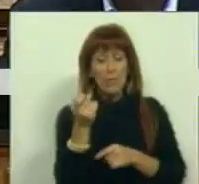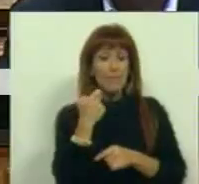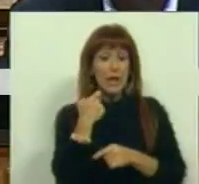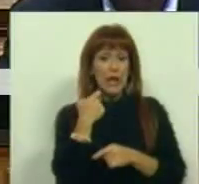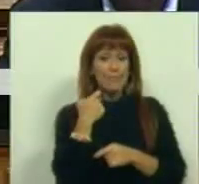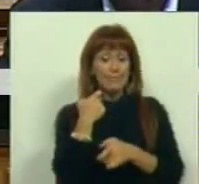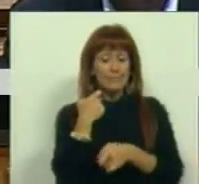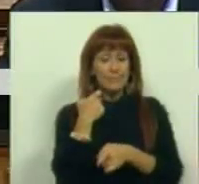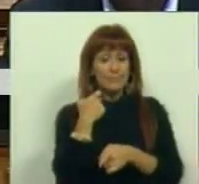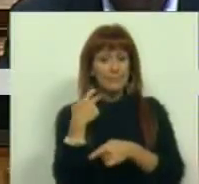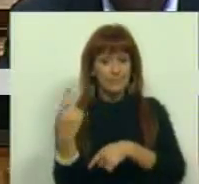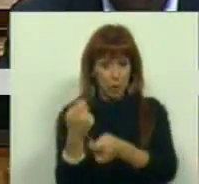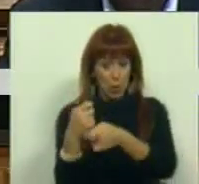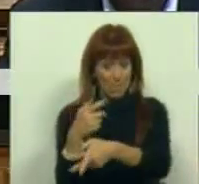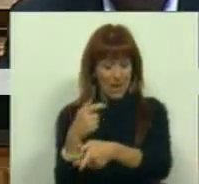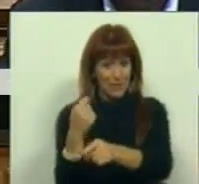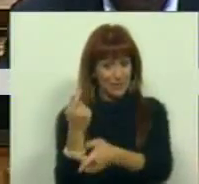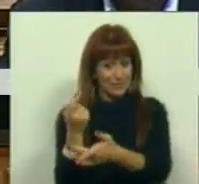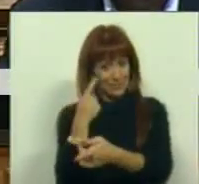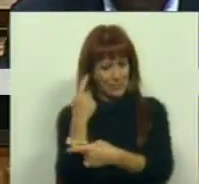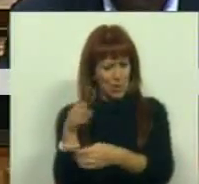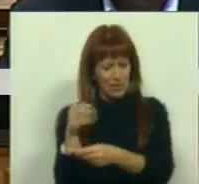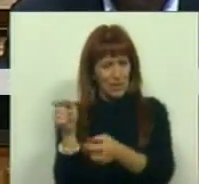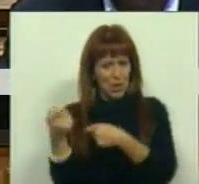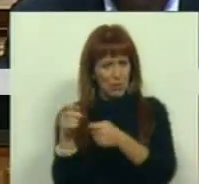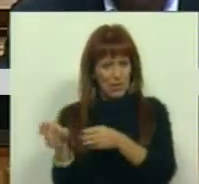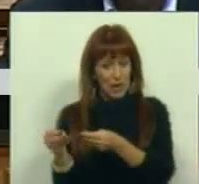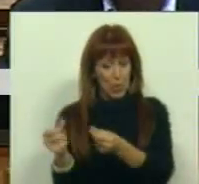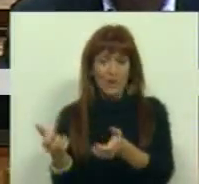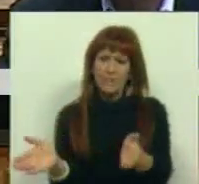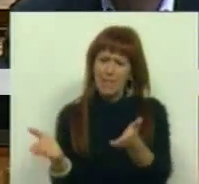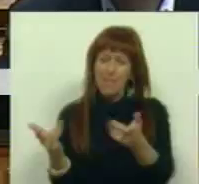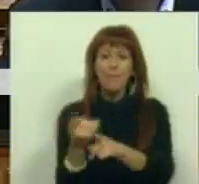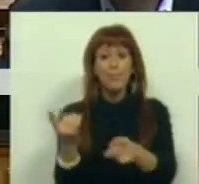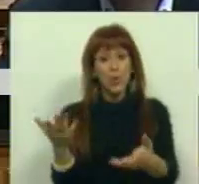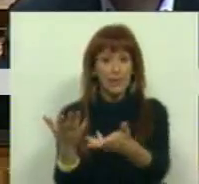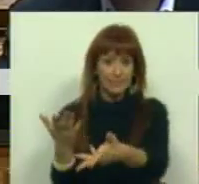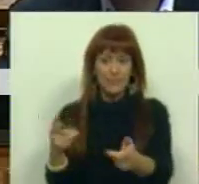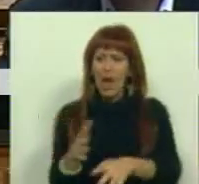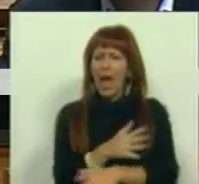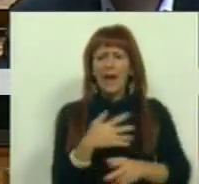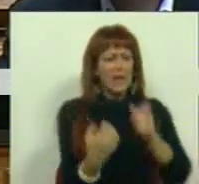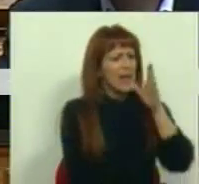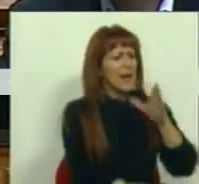pequeno comércio, ao comércio local, incentivando, porque de facto a